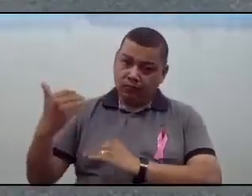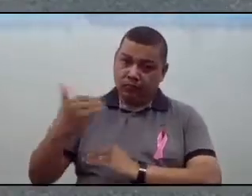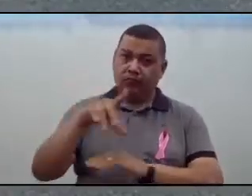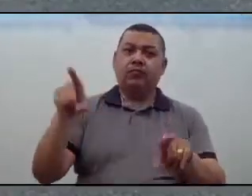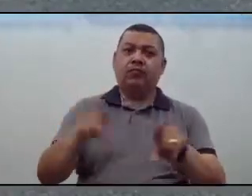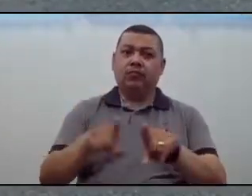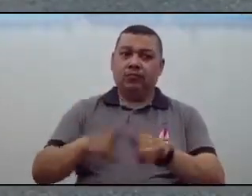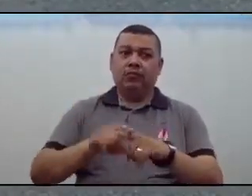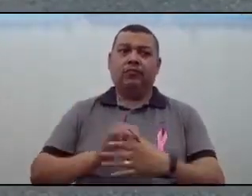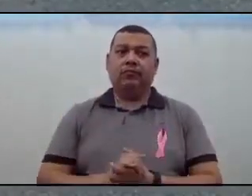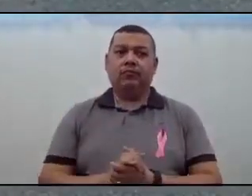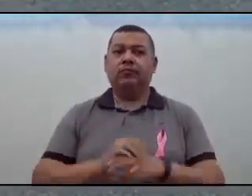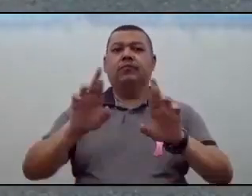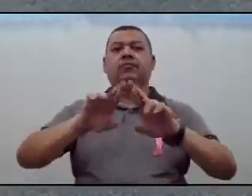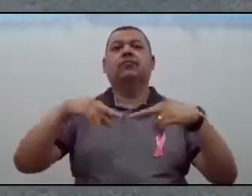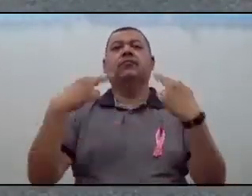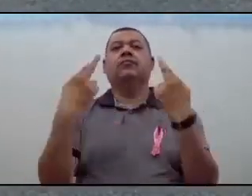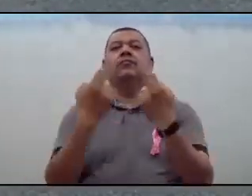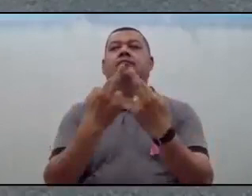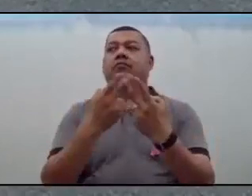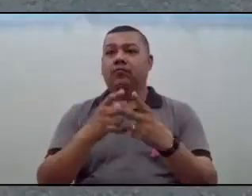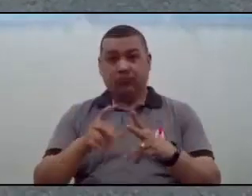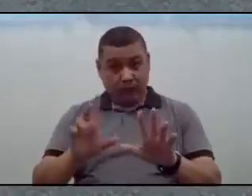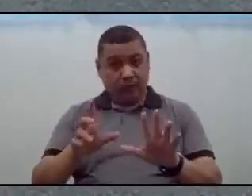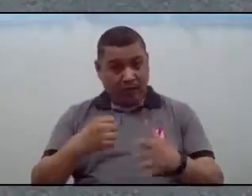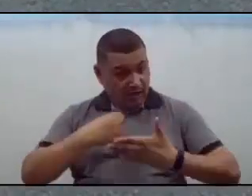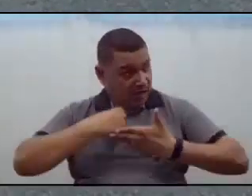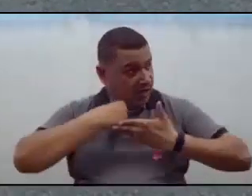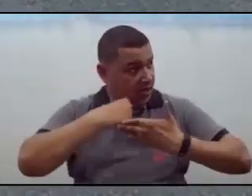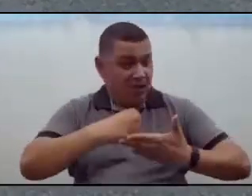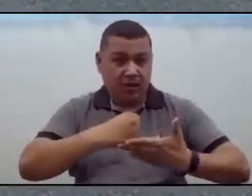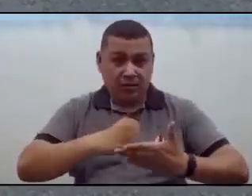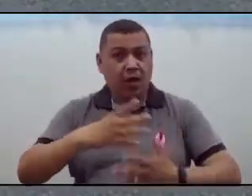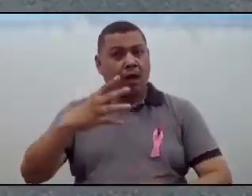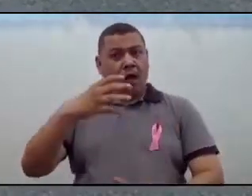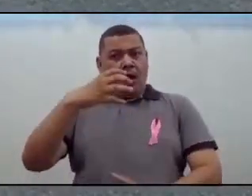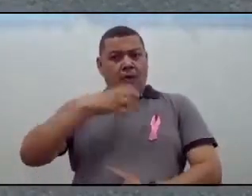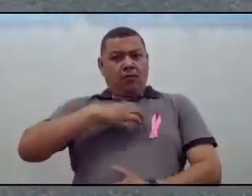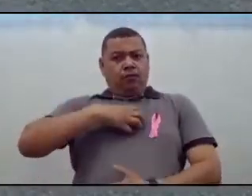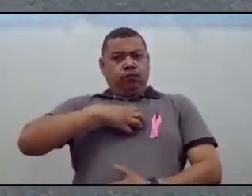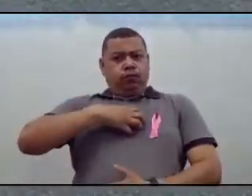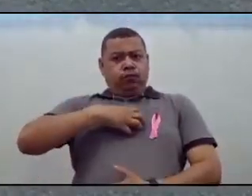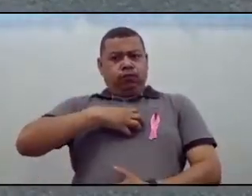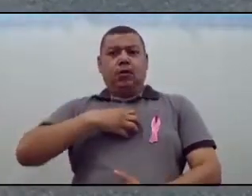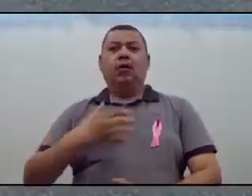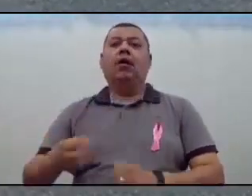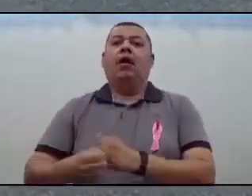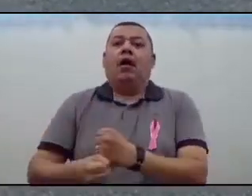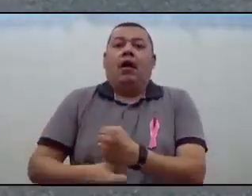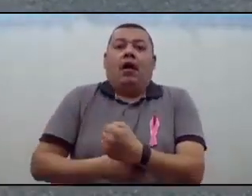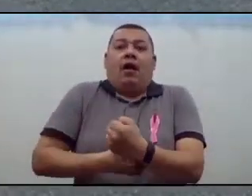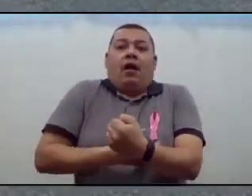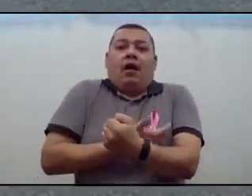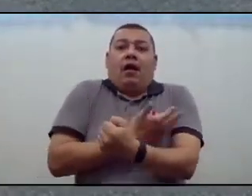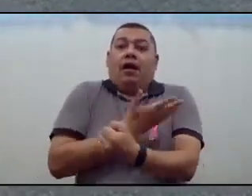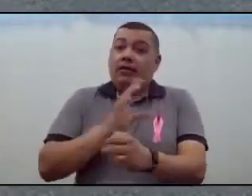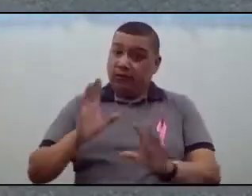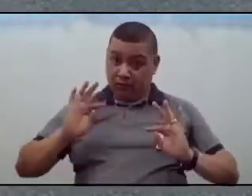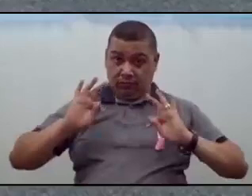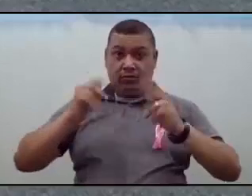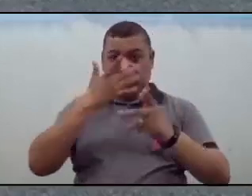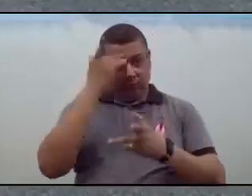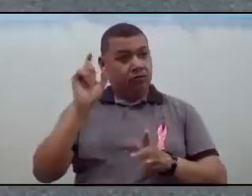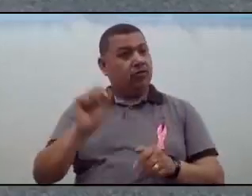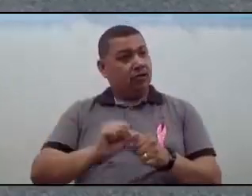estiveram na reunião das comissões também defendendo, foi uma reunião emocionante, onde todas as pessoas realmente